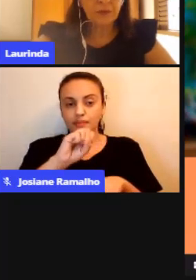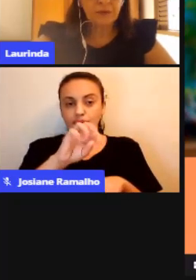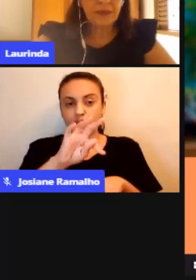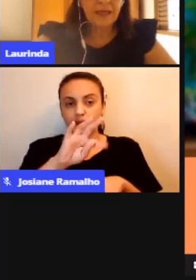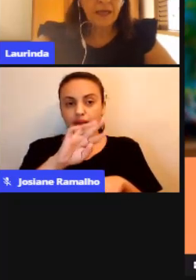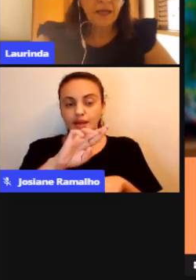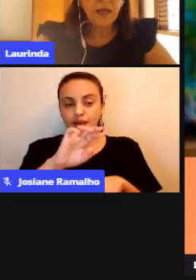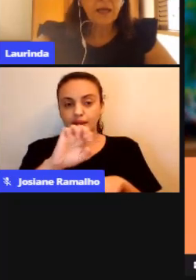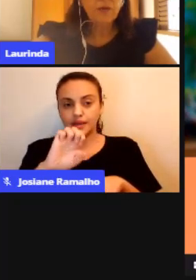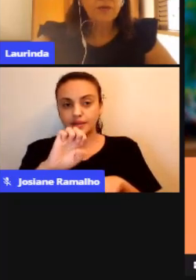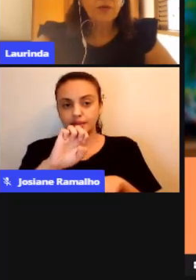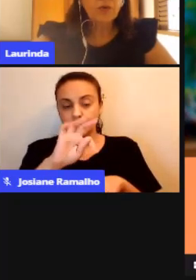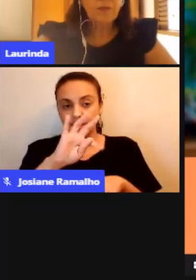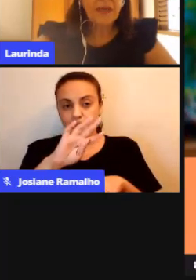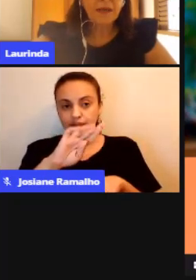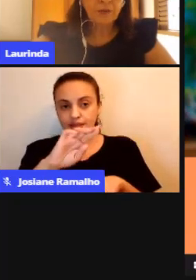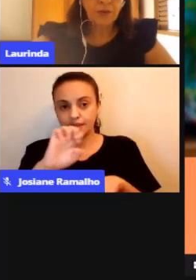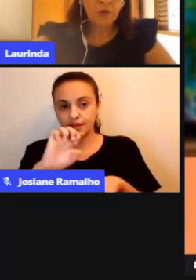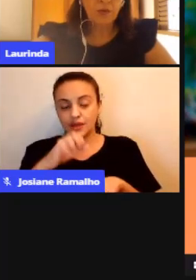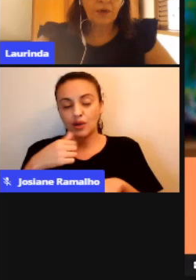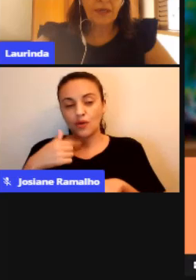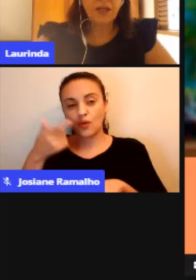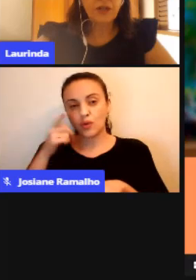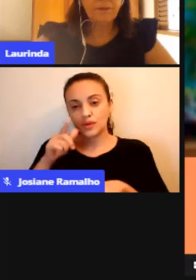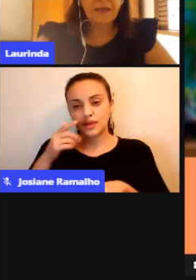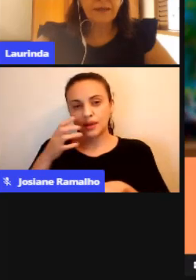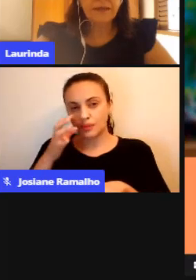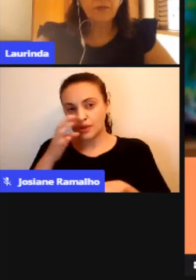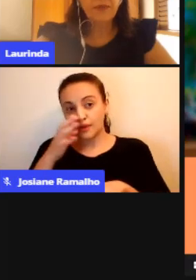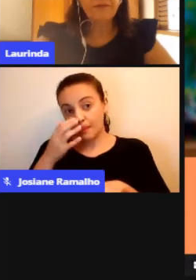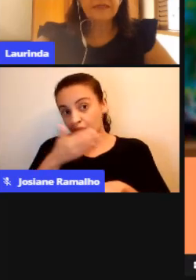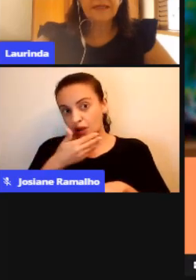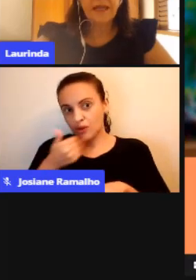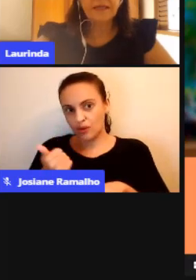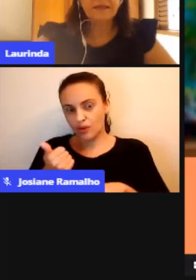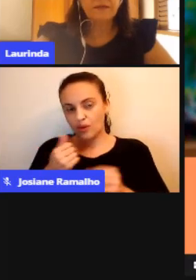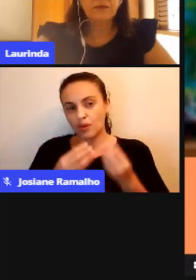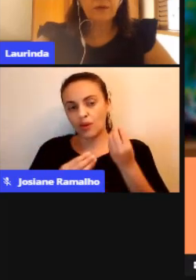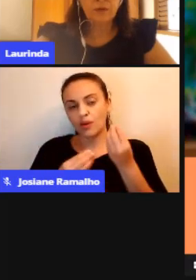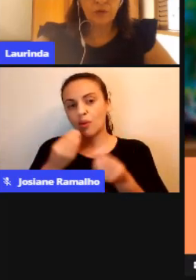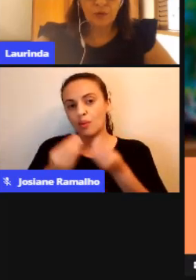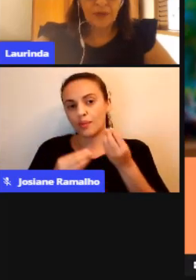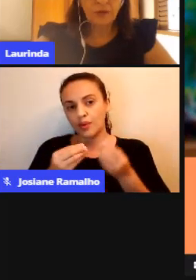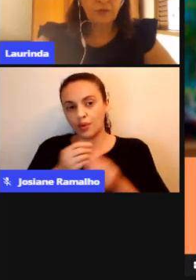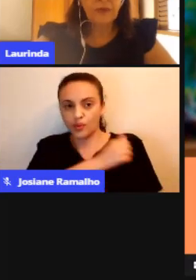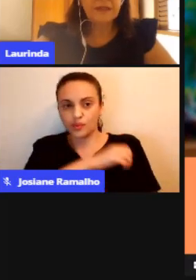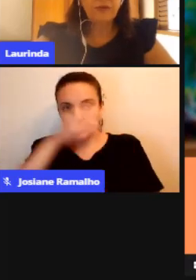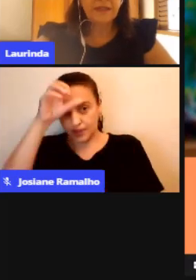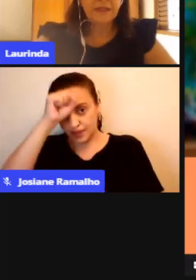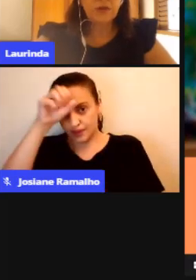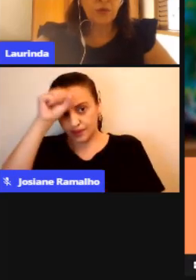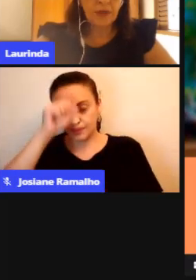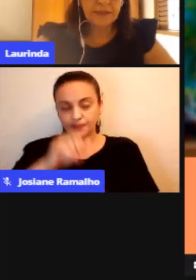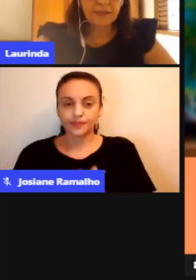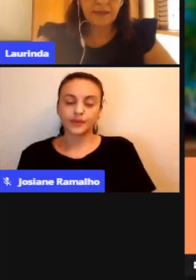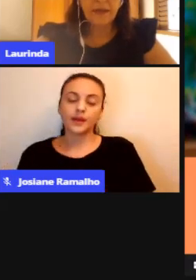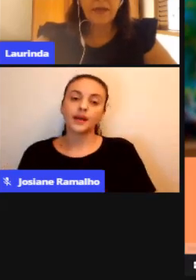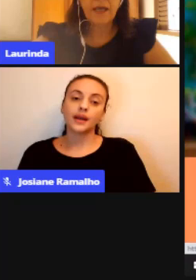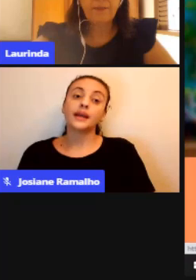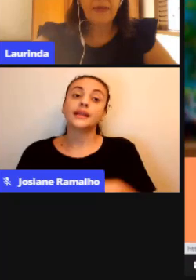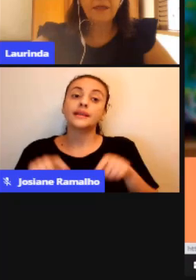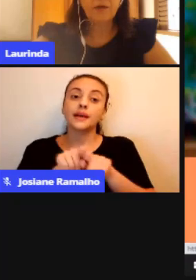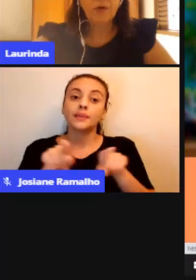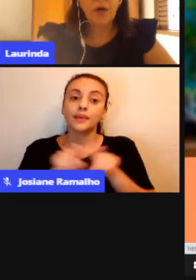do meu aluno. No documento que eu queria chamar a atenção para vocês, o documento das